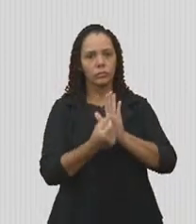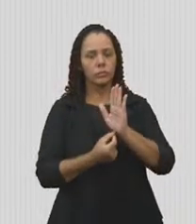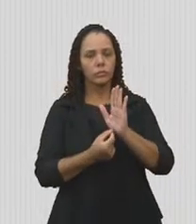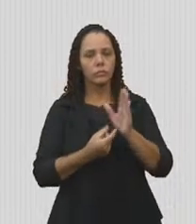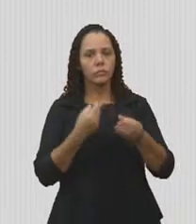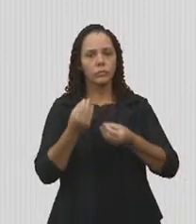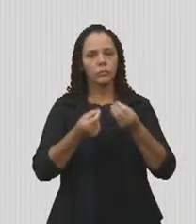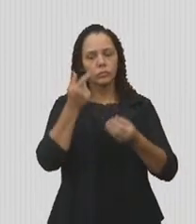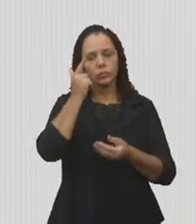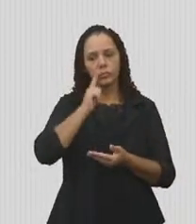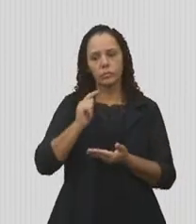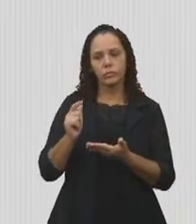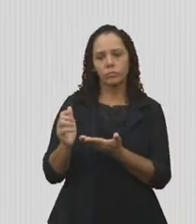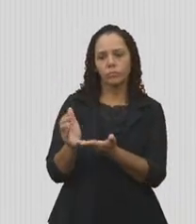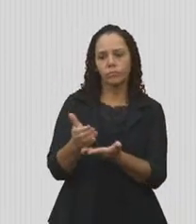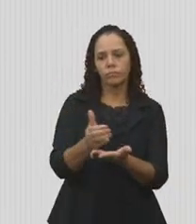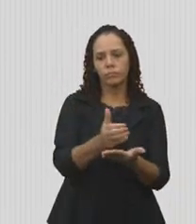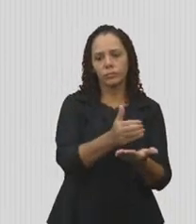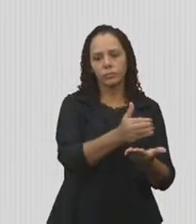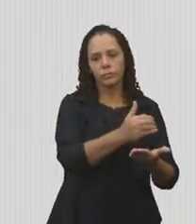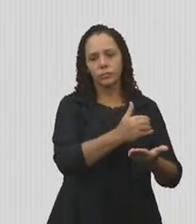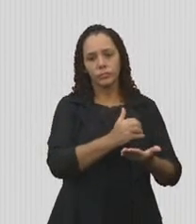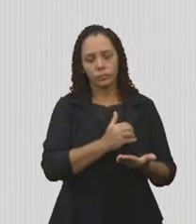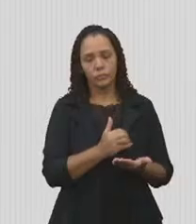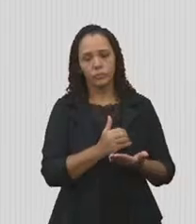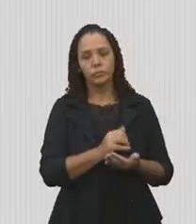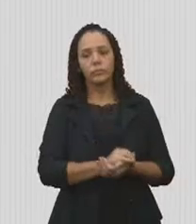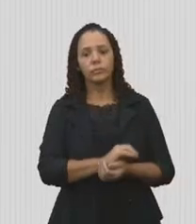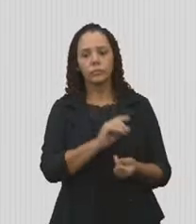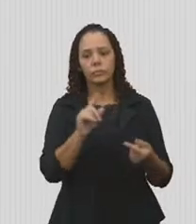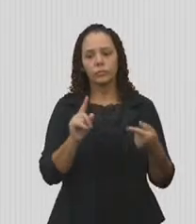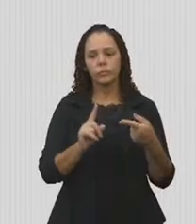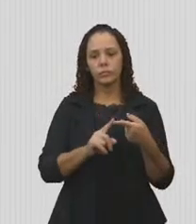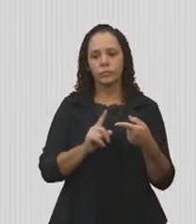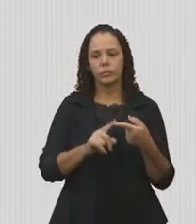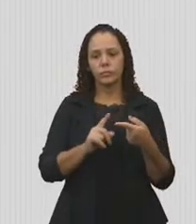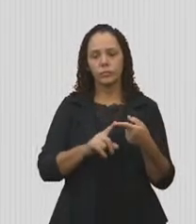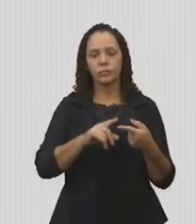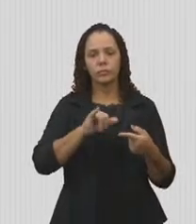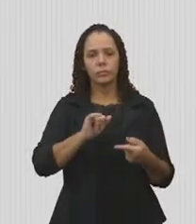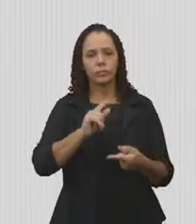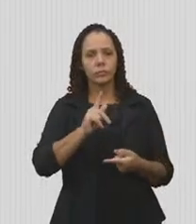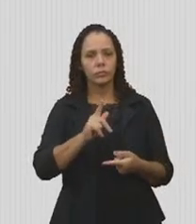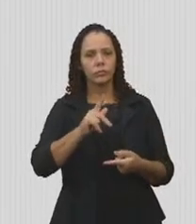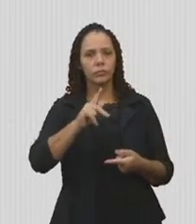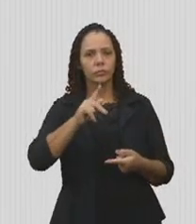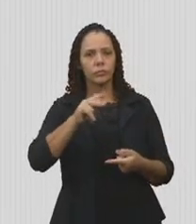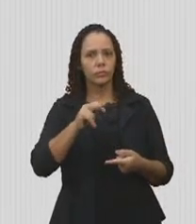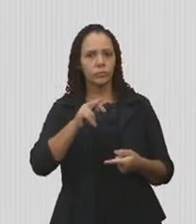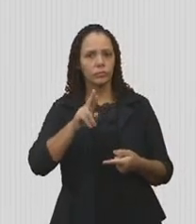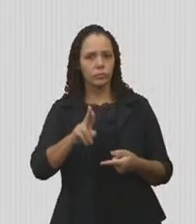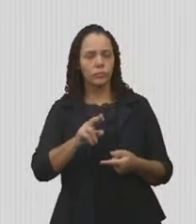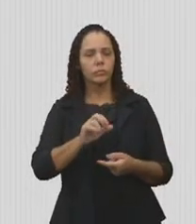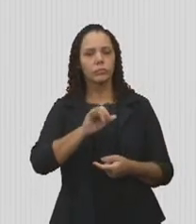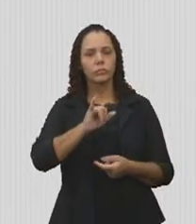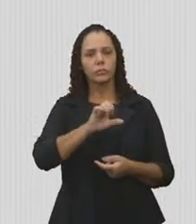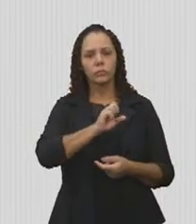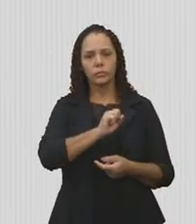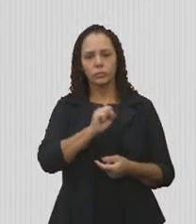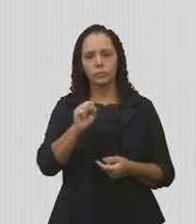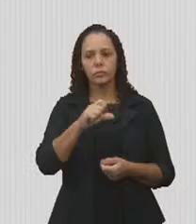conseguindo arrecadar, né? Para receitas tributárias, que incluem IPTU, ISS, a gente